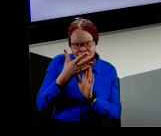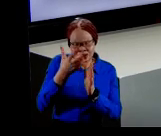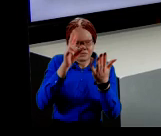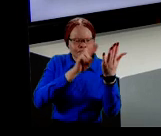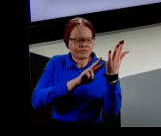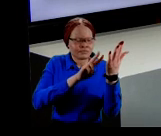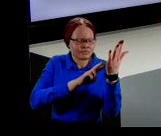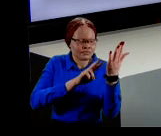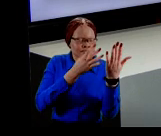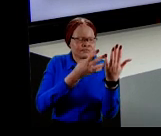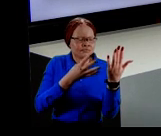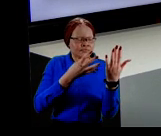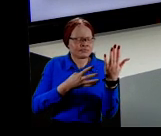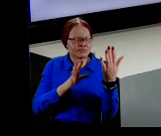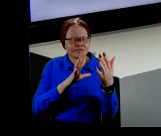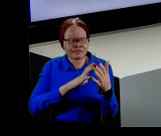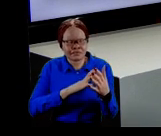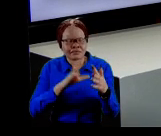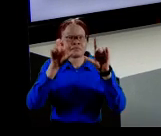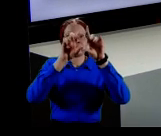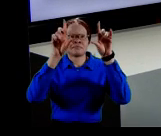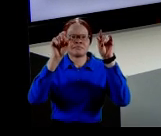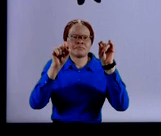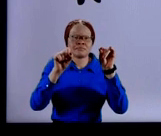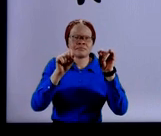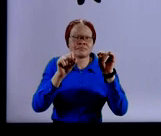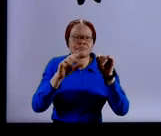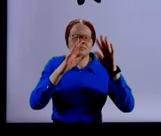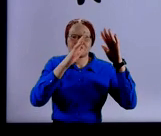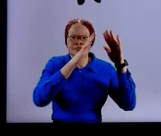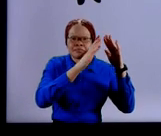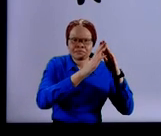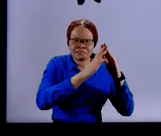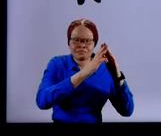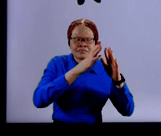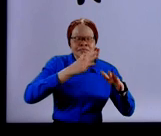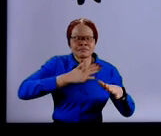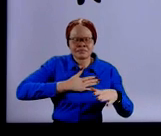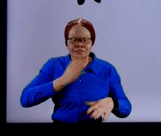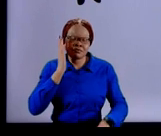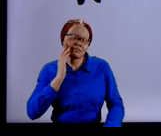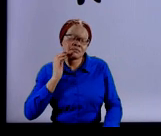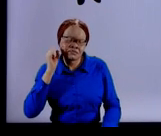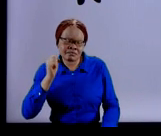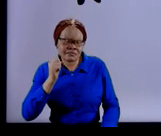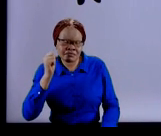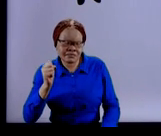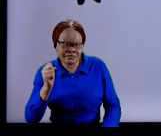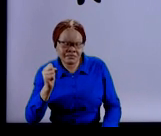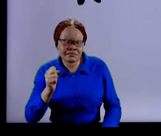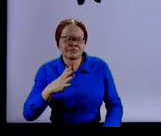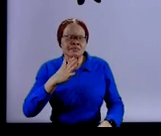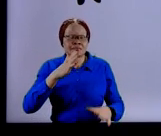com um texto o texto tem como título a casa dos meus avós